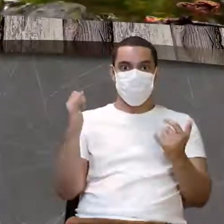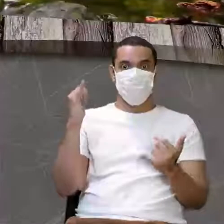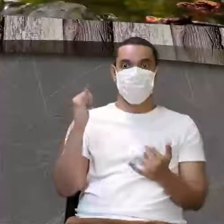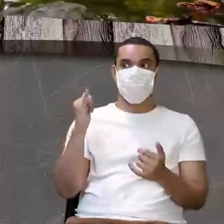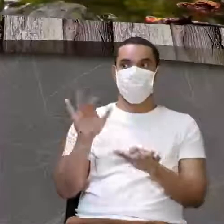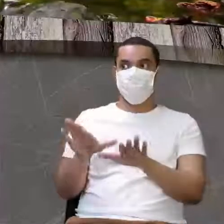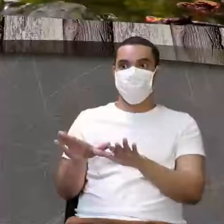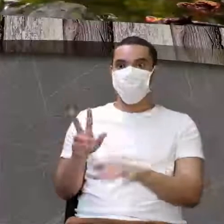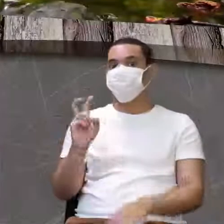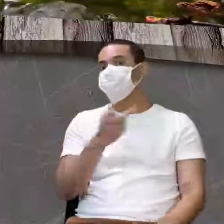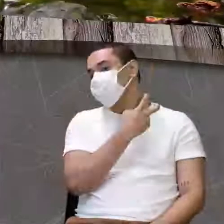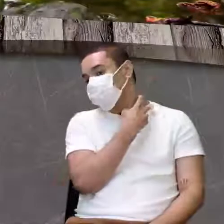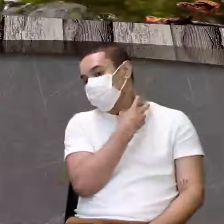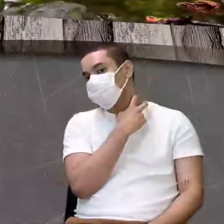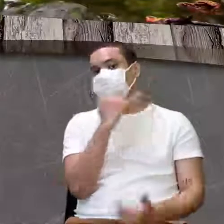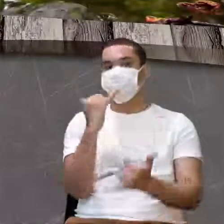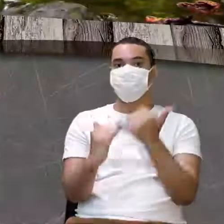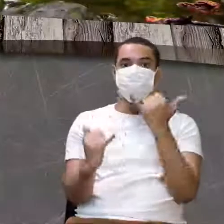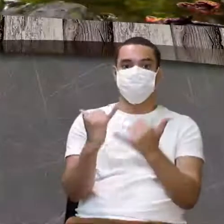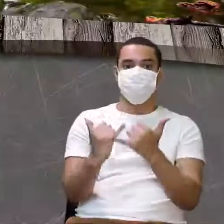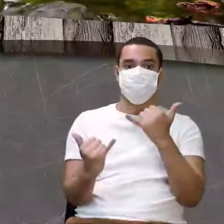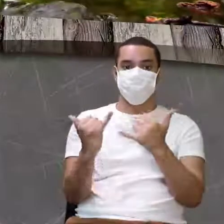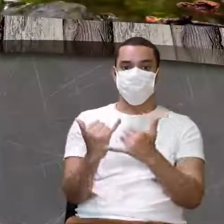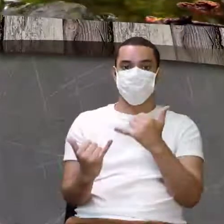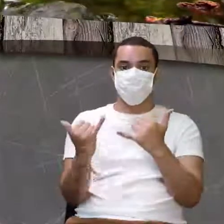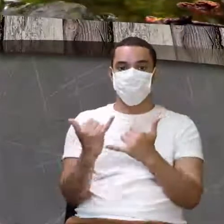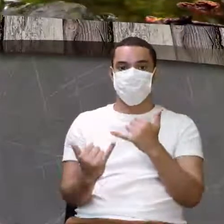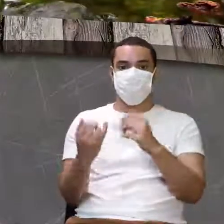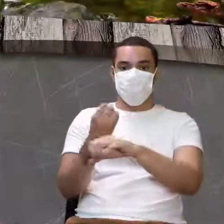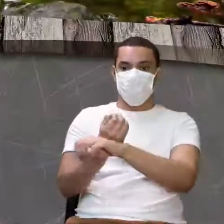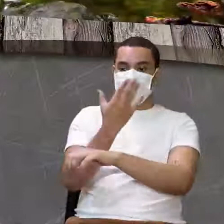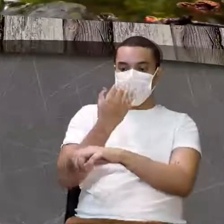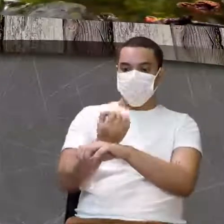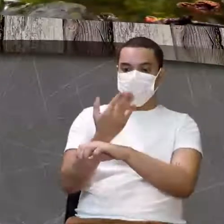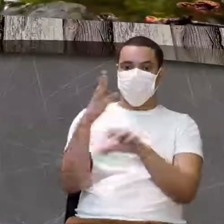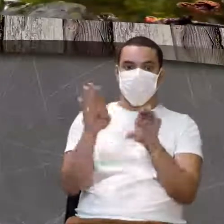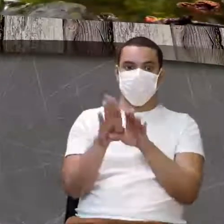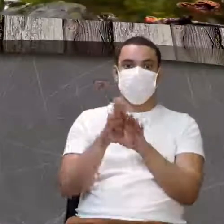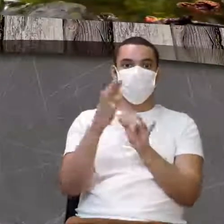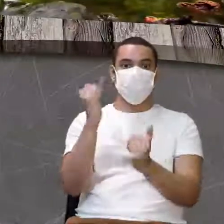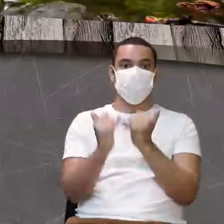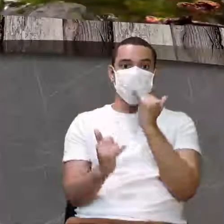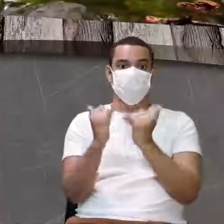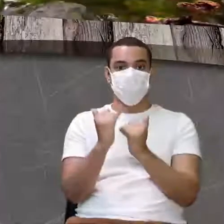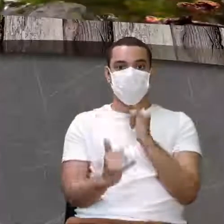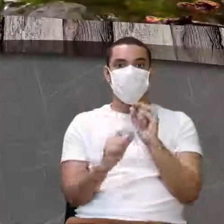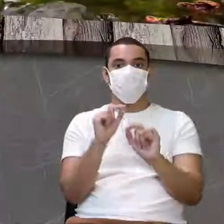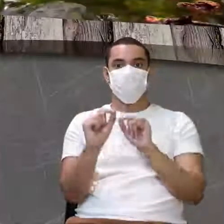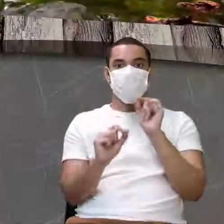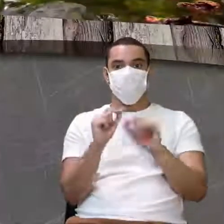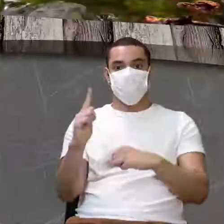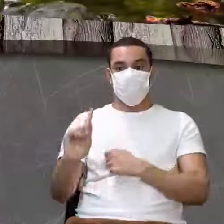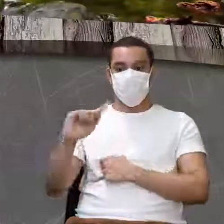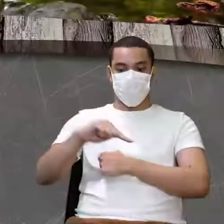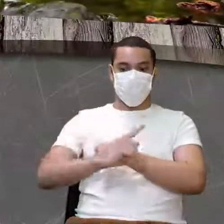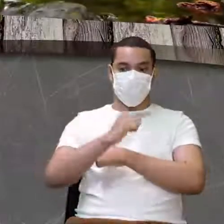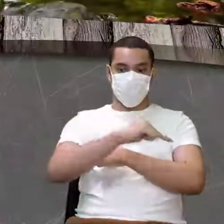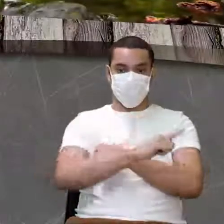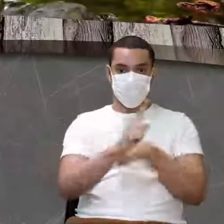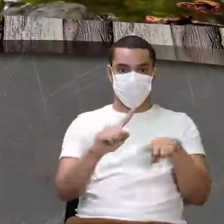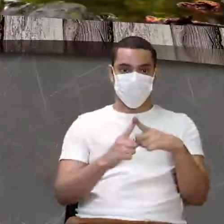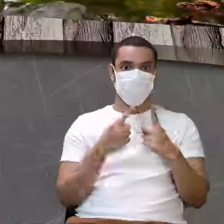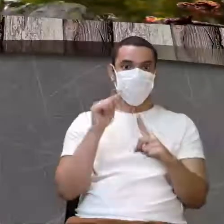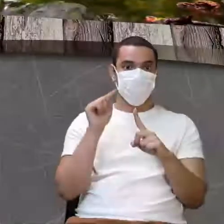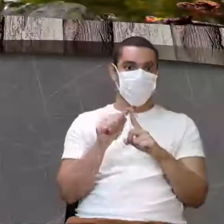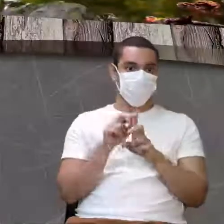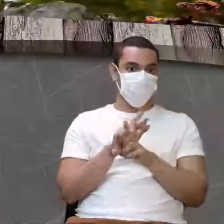elas estão ali, estruturas embriológicas idênticas, vão ter funções diferentes,